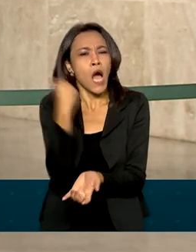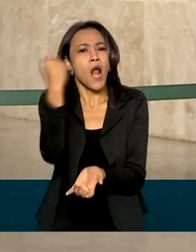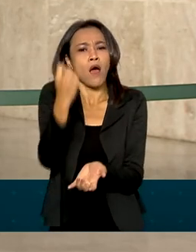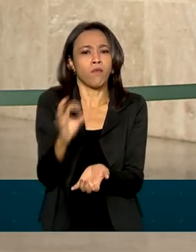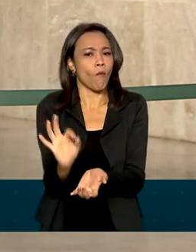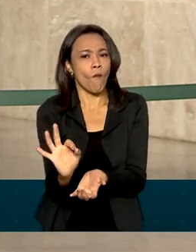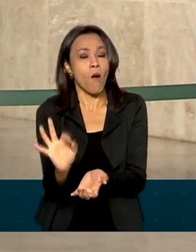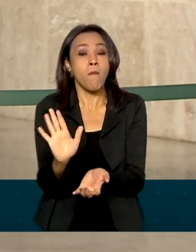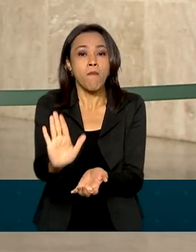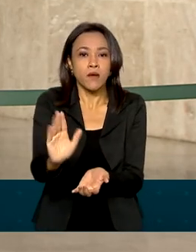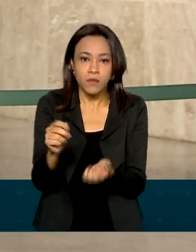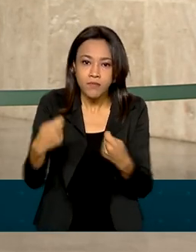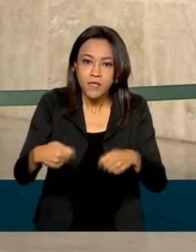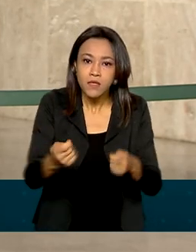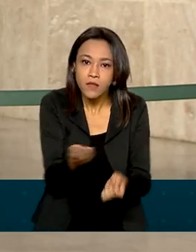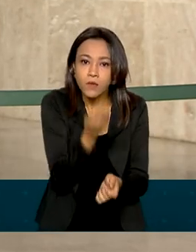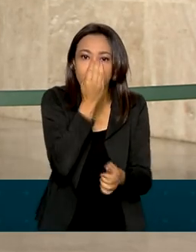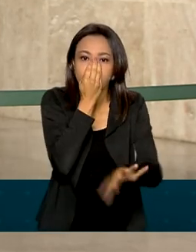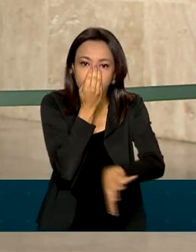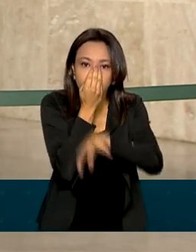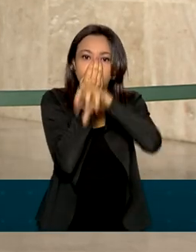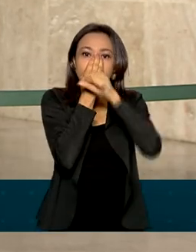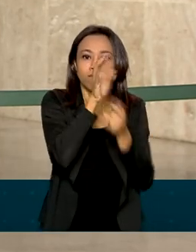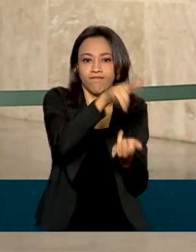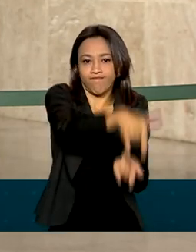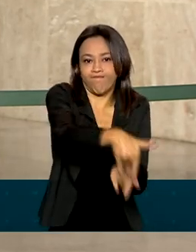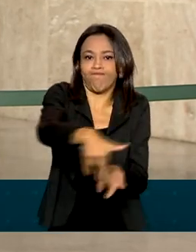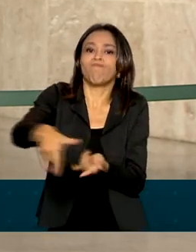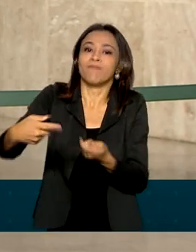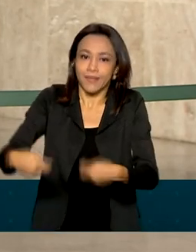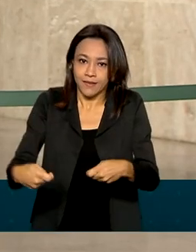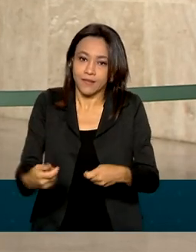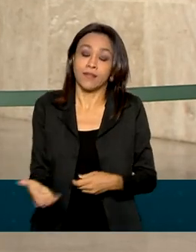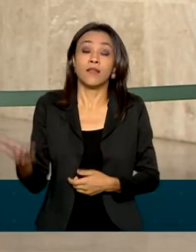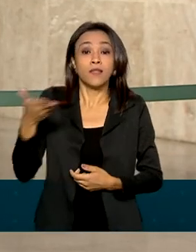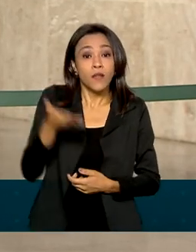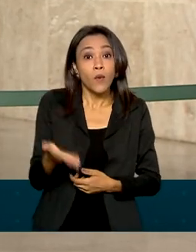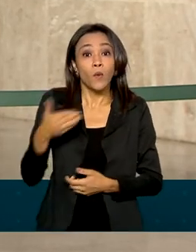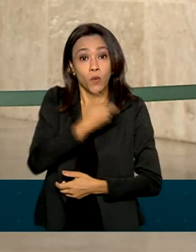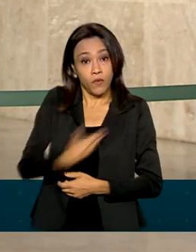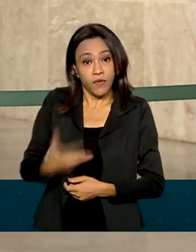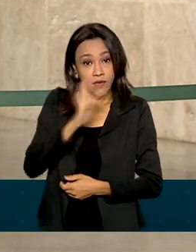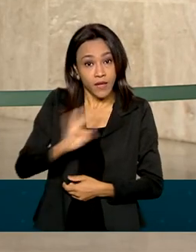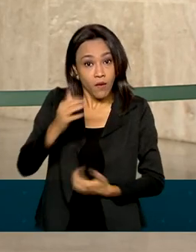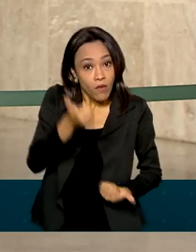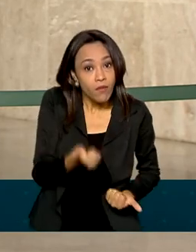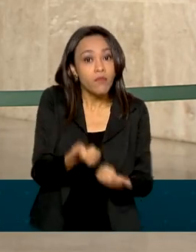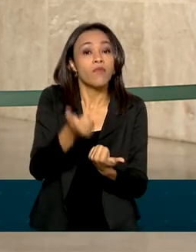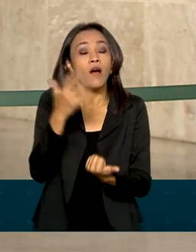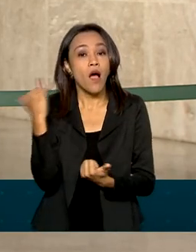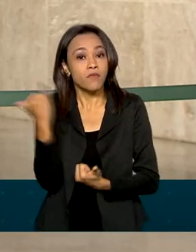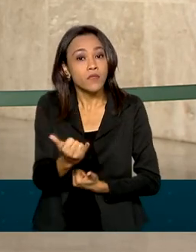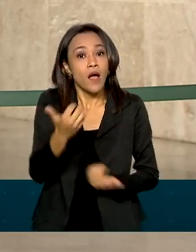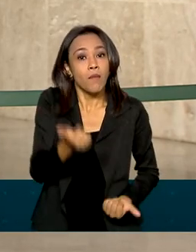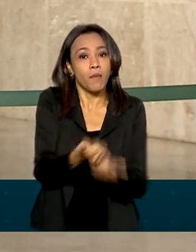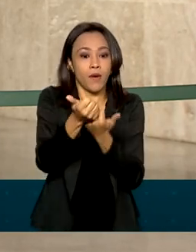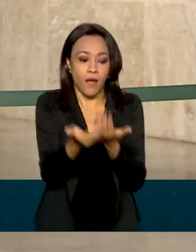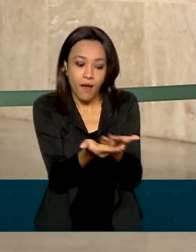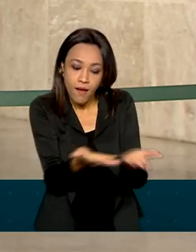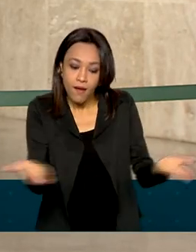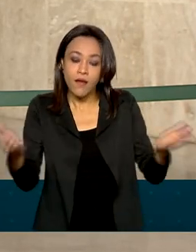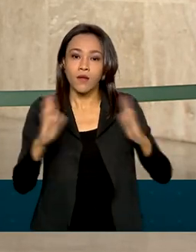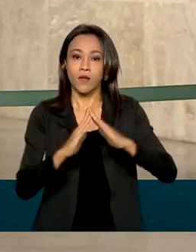19 mas que precisam do oxigênio segundo o governo federal essa medida ela reforça a rede hospitalar E também o pronto-atendimento